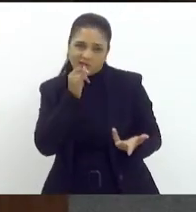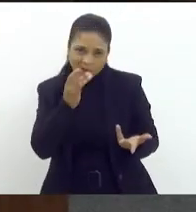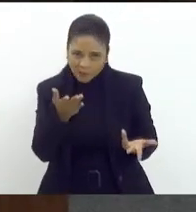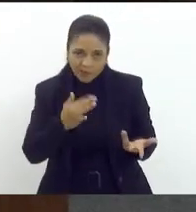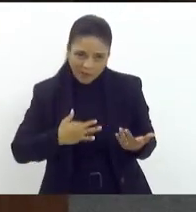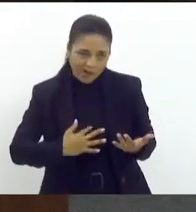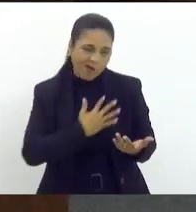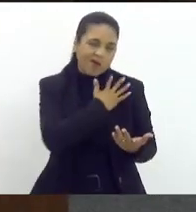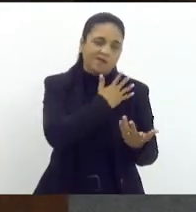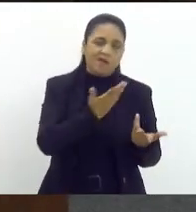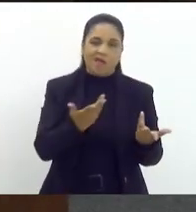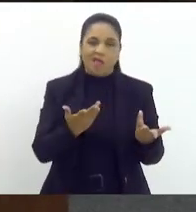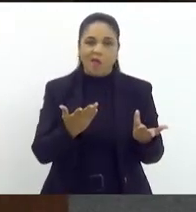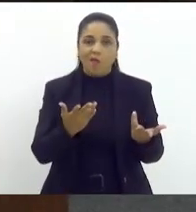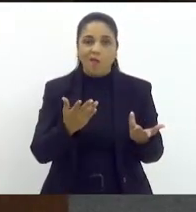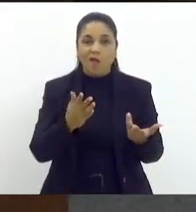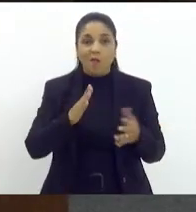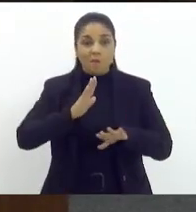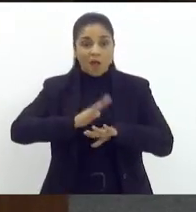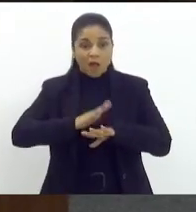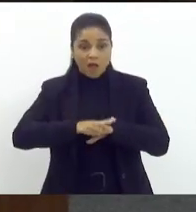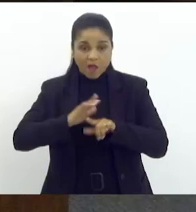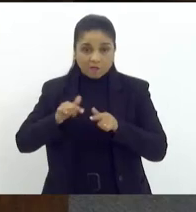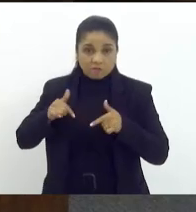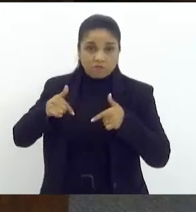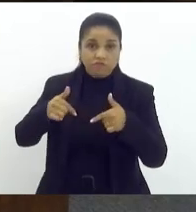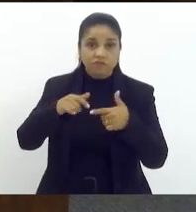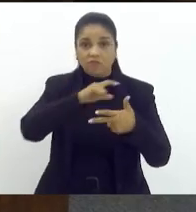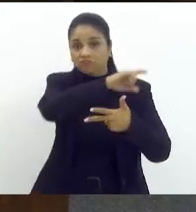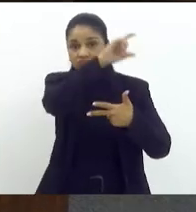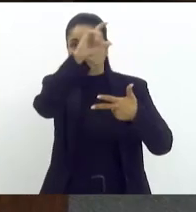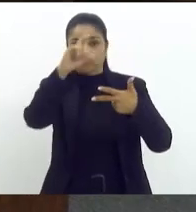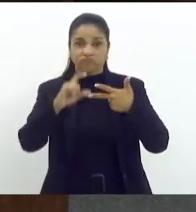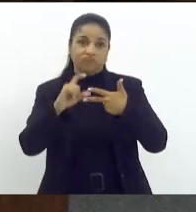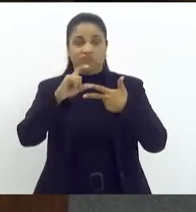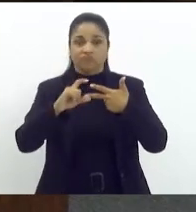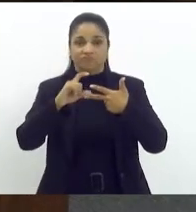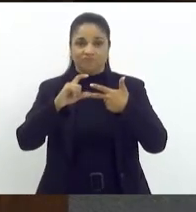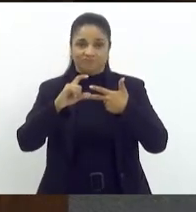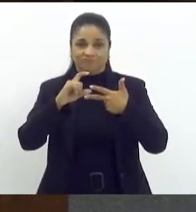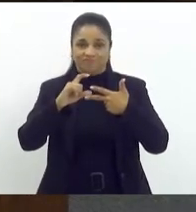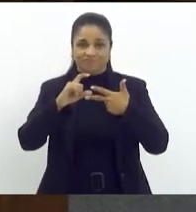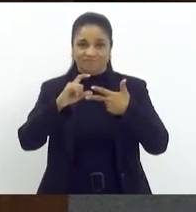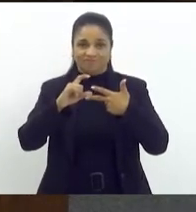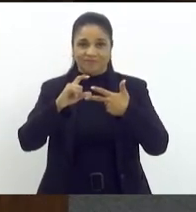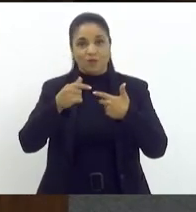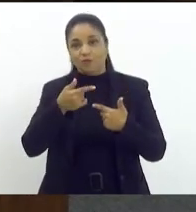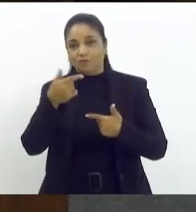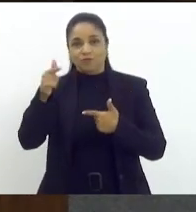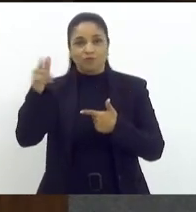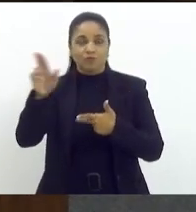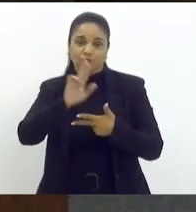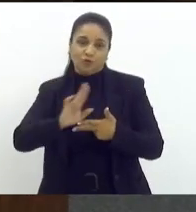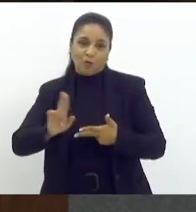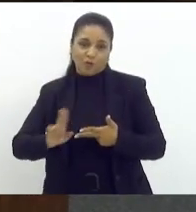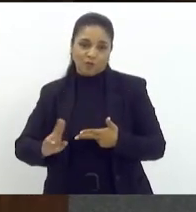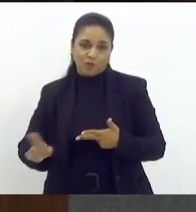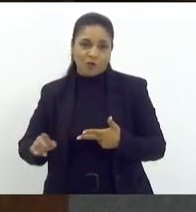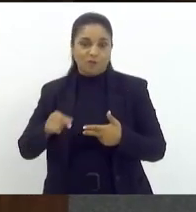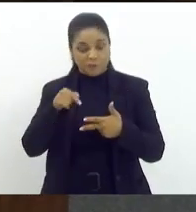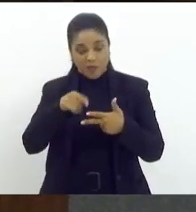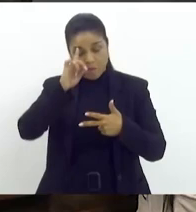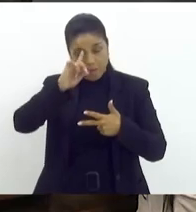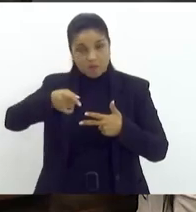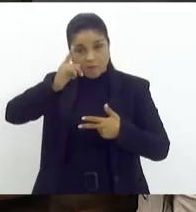a iniciativa do chefe do executivo o resto é tudo nomeado a critério do chefe